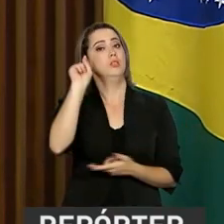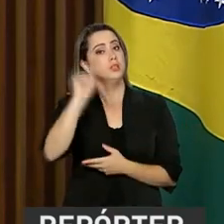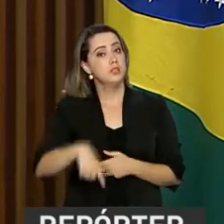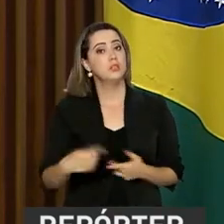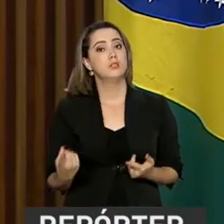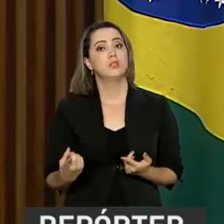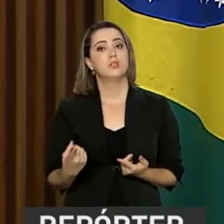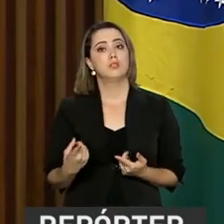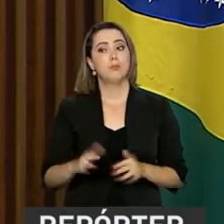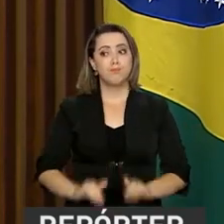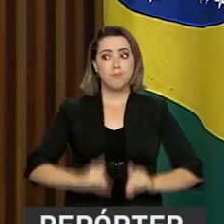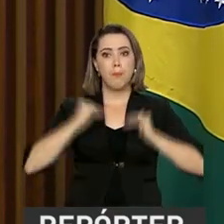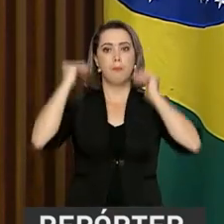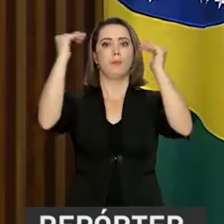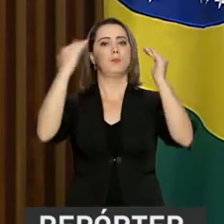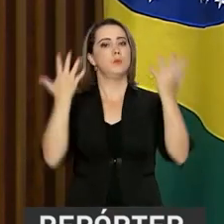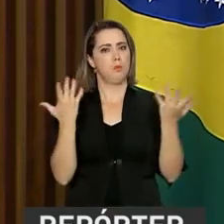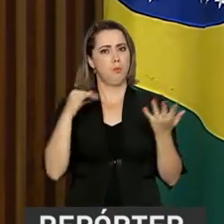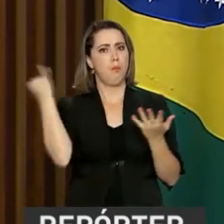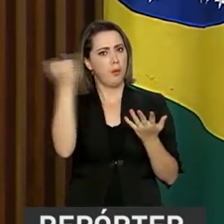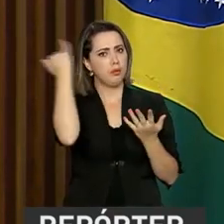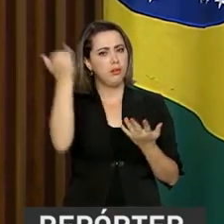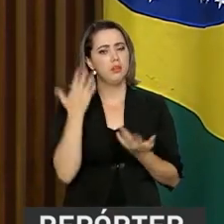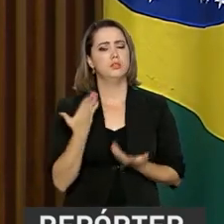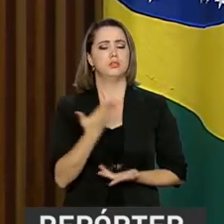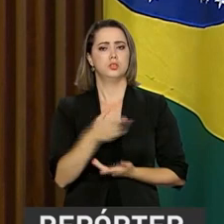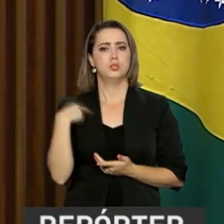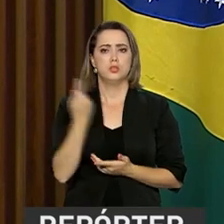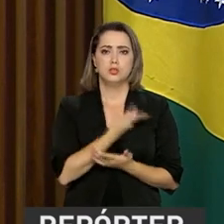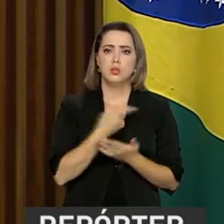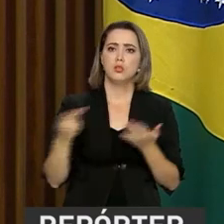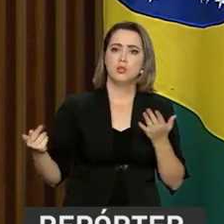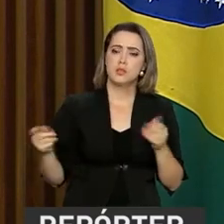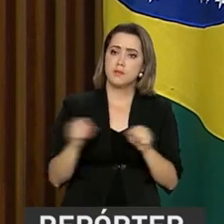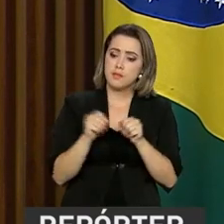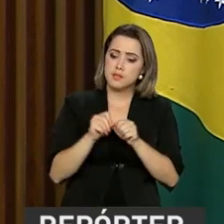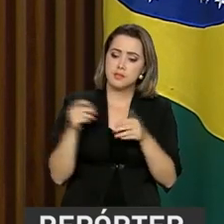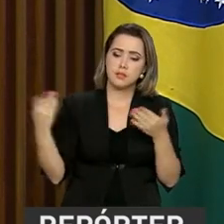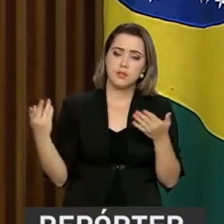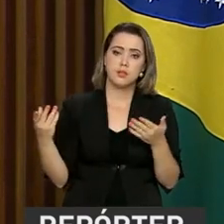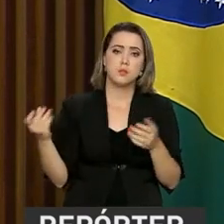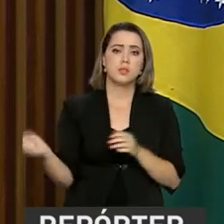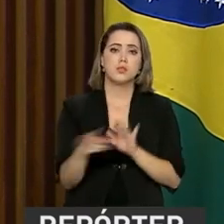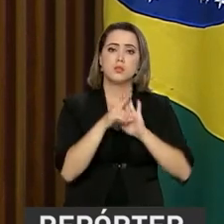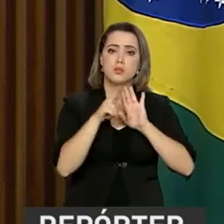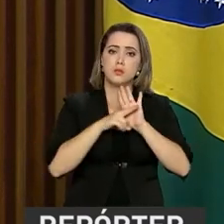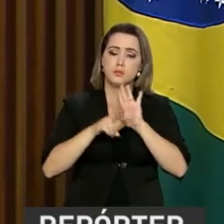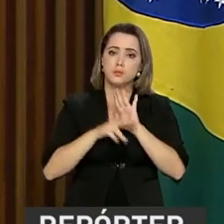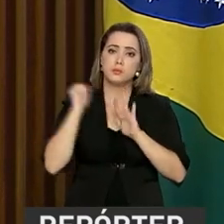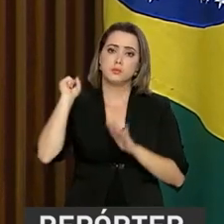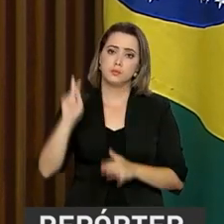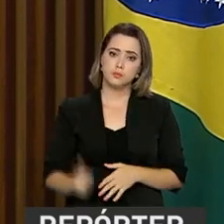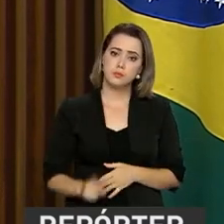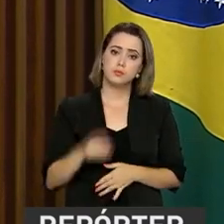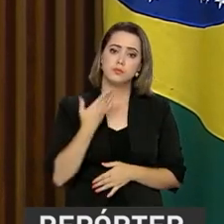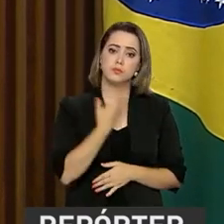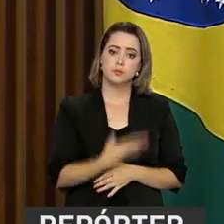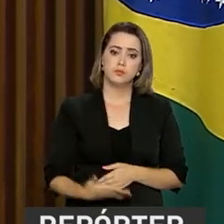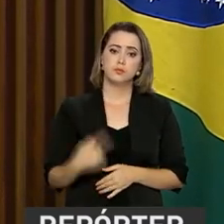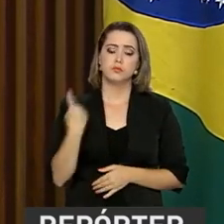fenômeno imperioso que nós venhamos a realizar essa reformulação previdenciária